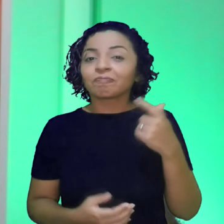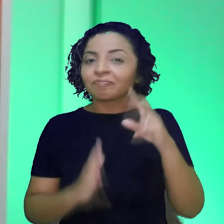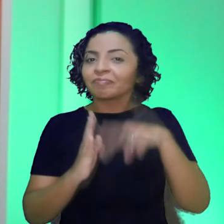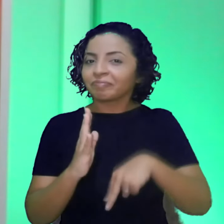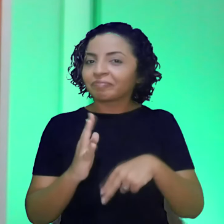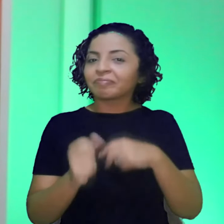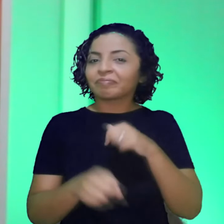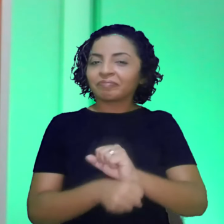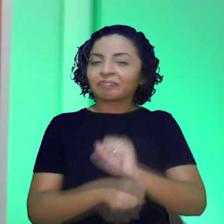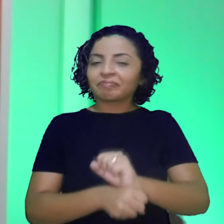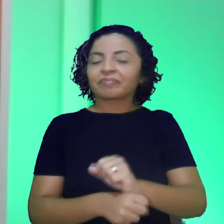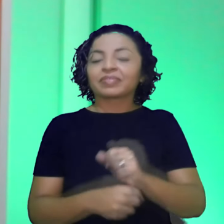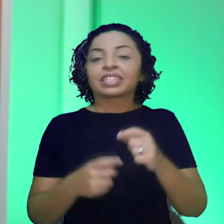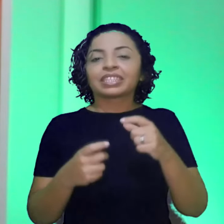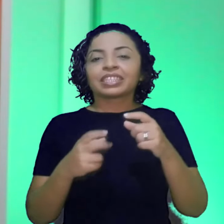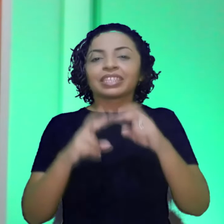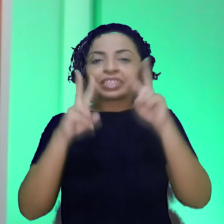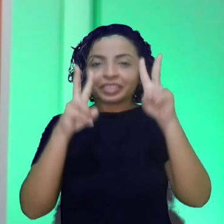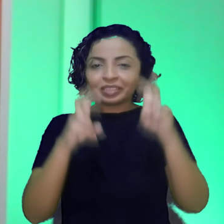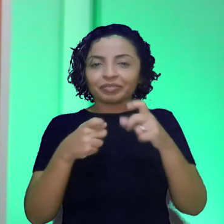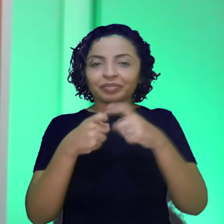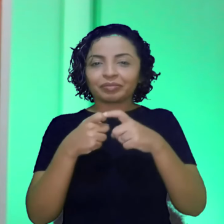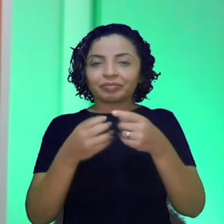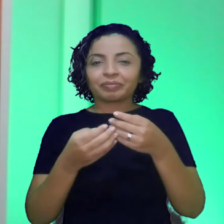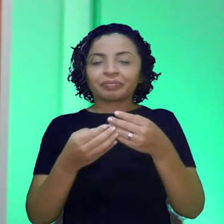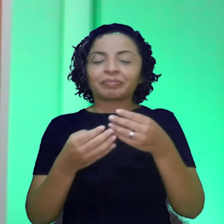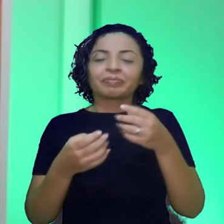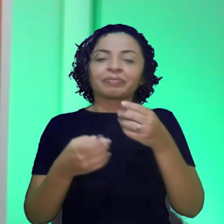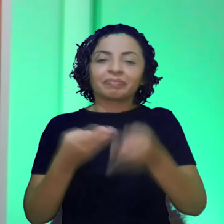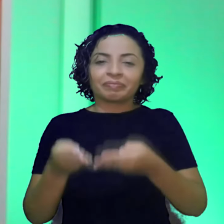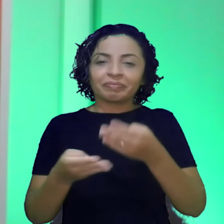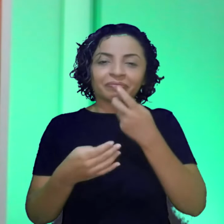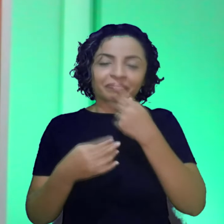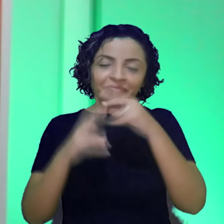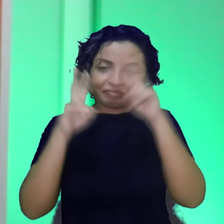Vamos dar uma lida em breve em A Pediatra. Valeu, pessoal da Companhia das Letras.